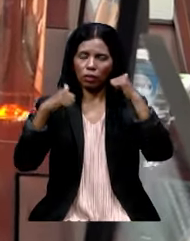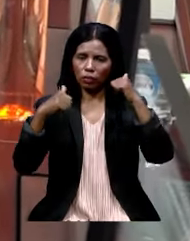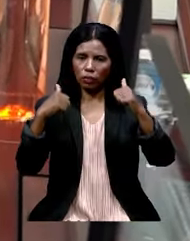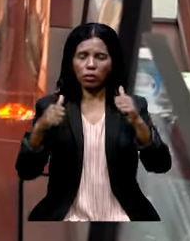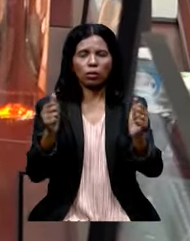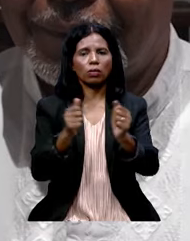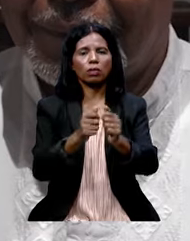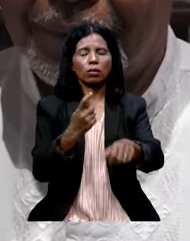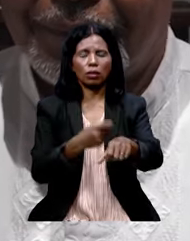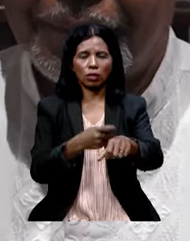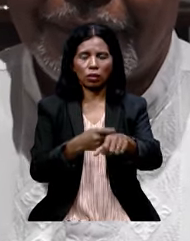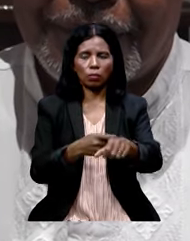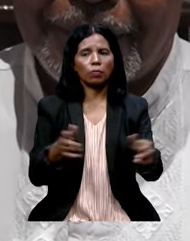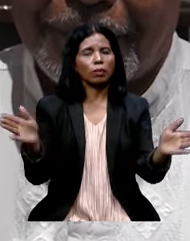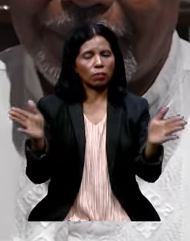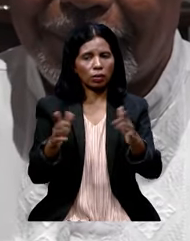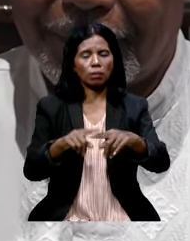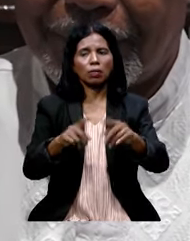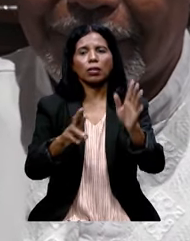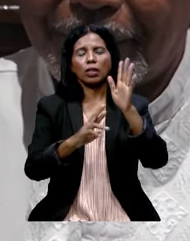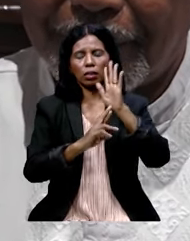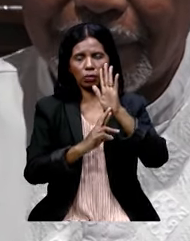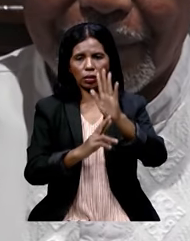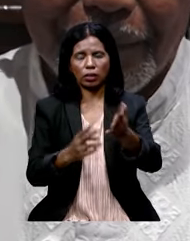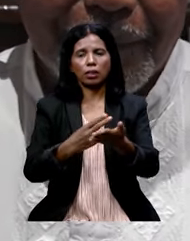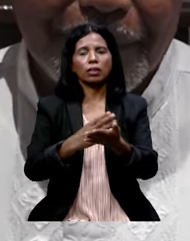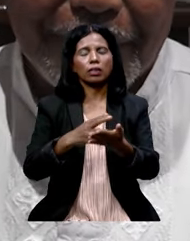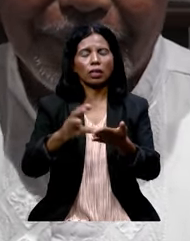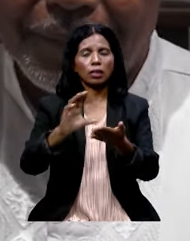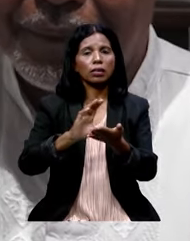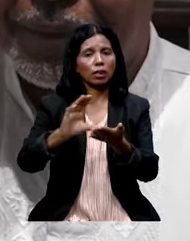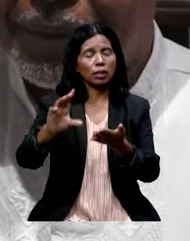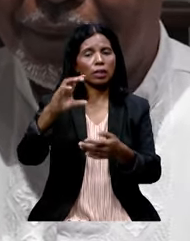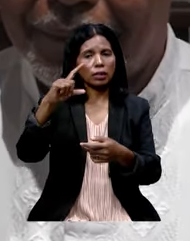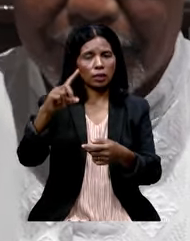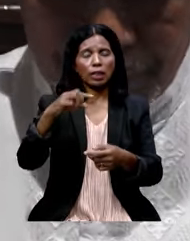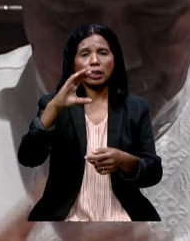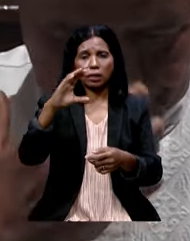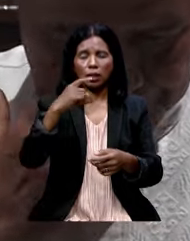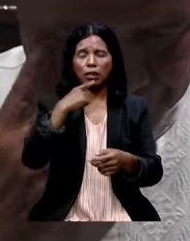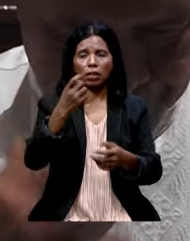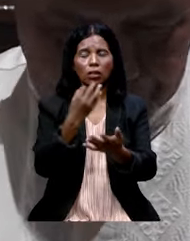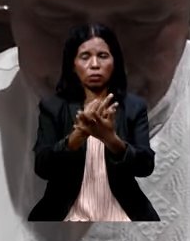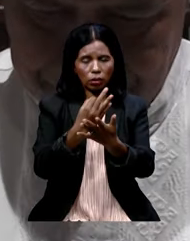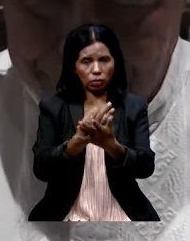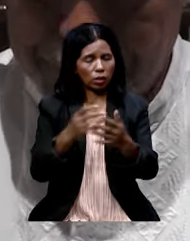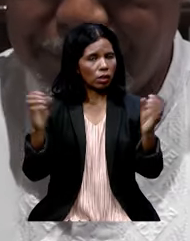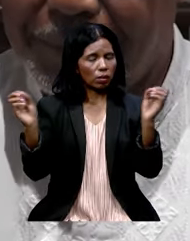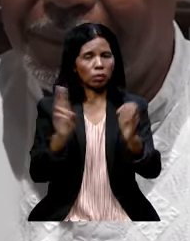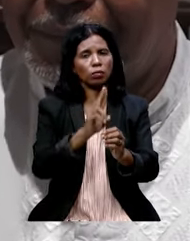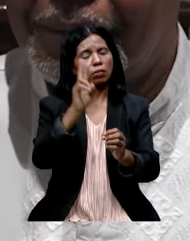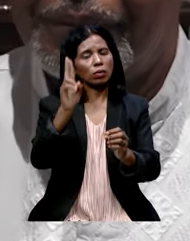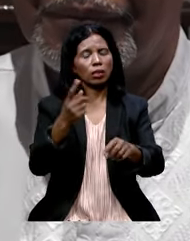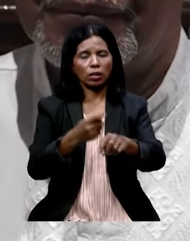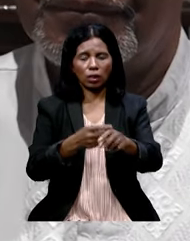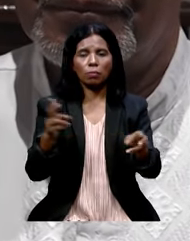nebeho duração tempo bada. Mai be representante Santa Sé, Monsenhor Marcos Prizi Hatete, orçamento ne, laos gasta ba ihe